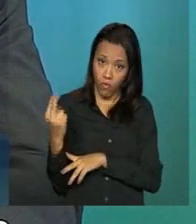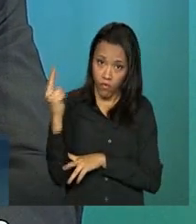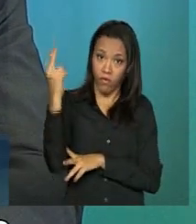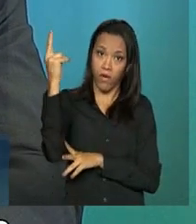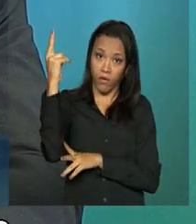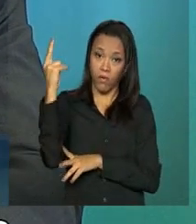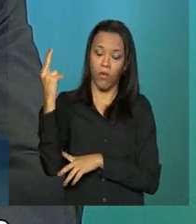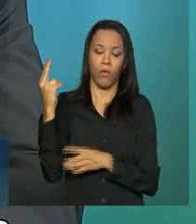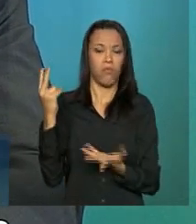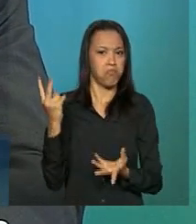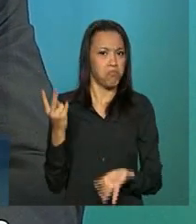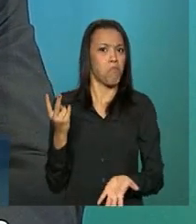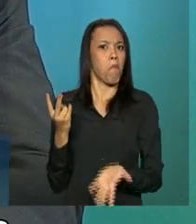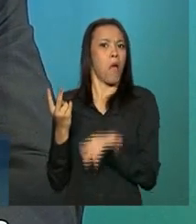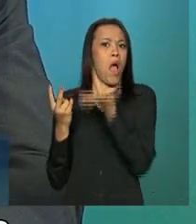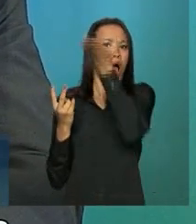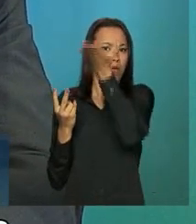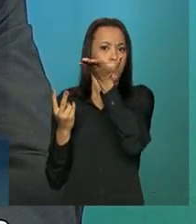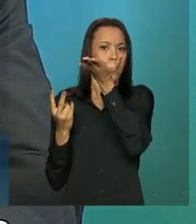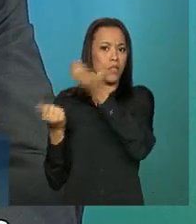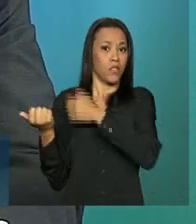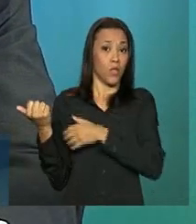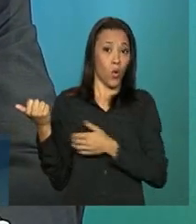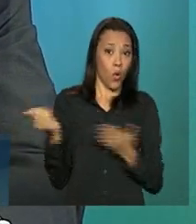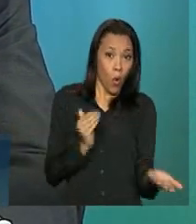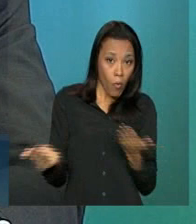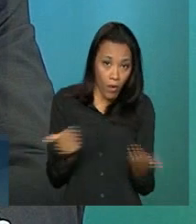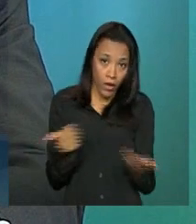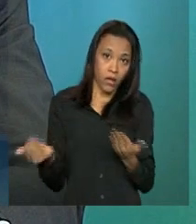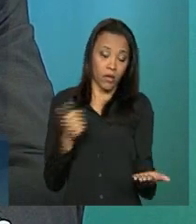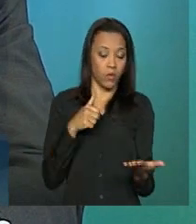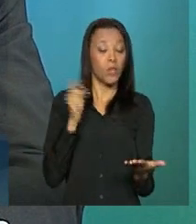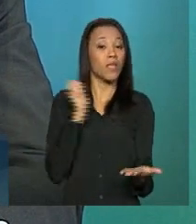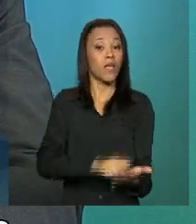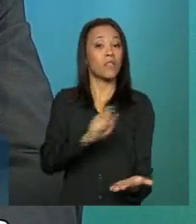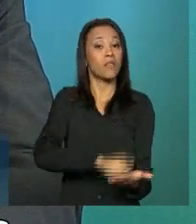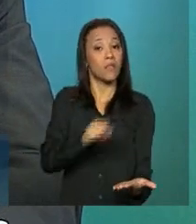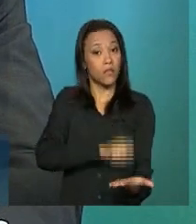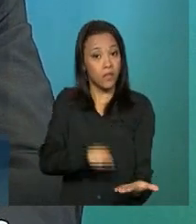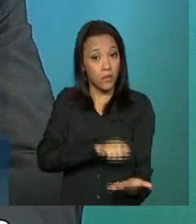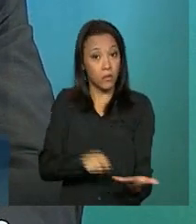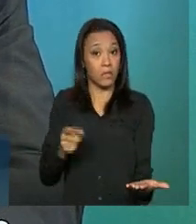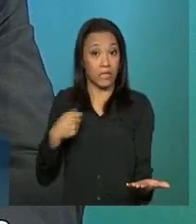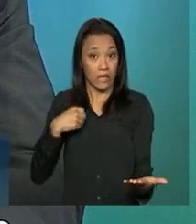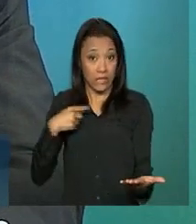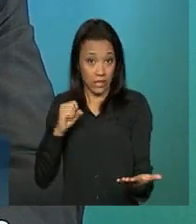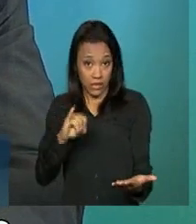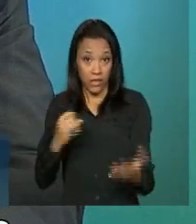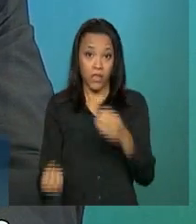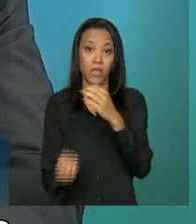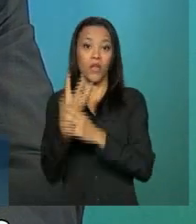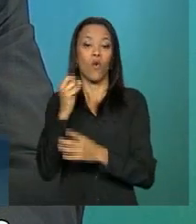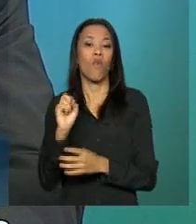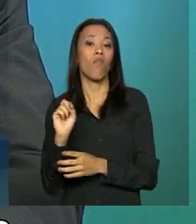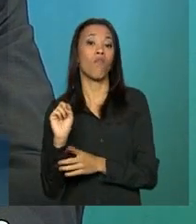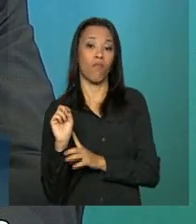hoje registrado nos livros, quer dizer, você criou o valor. Se você criou o valor, eventualmente isso